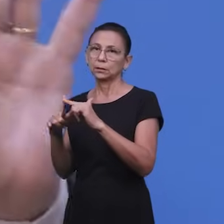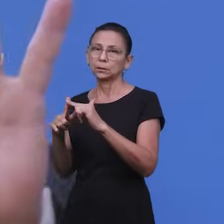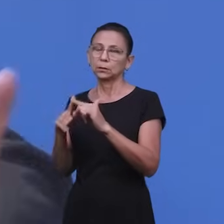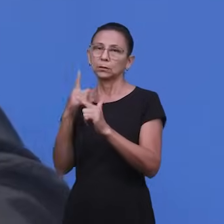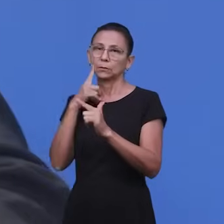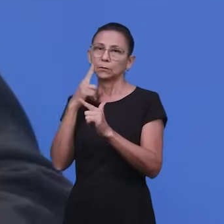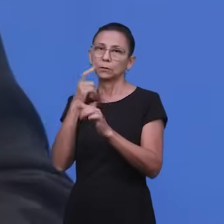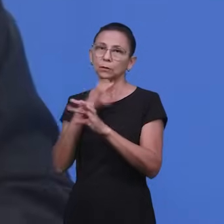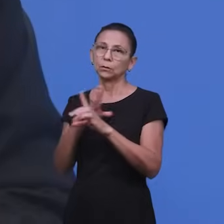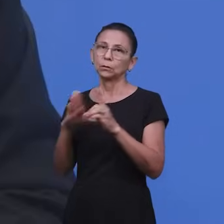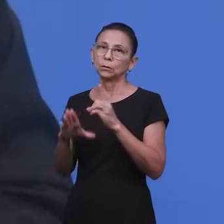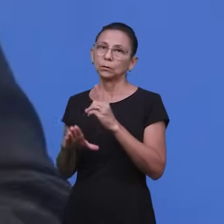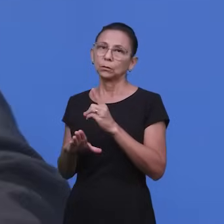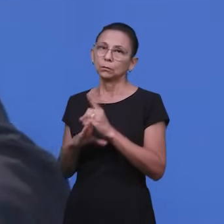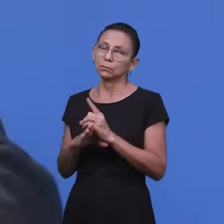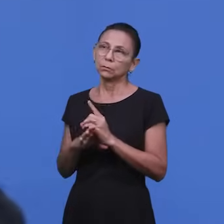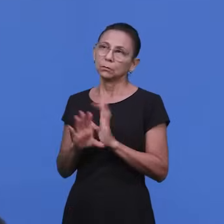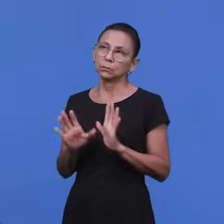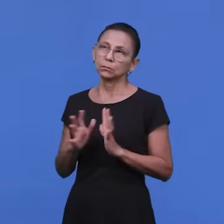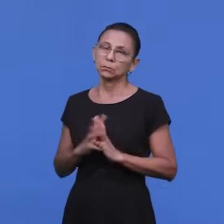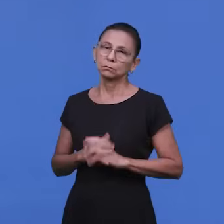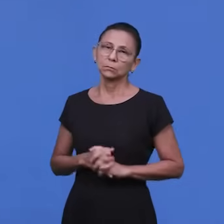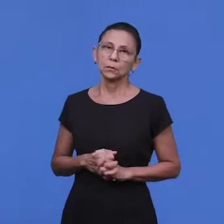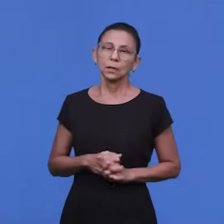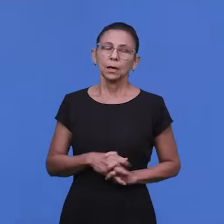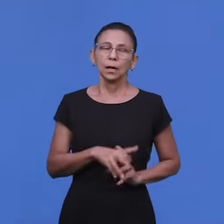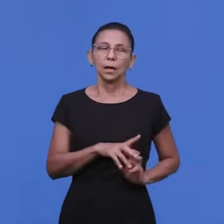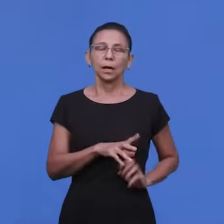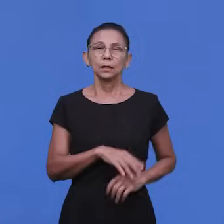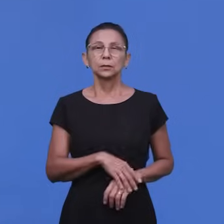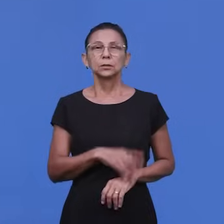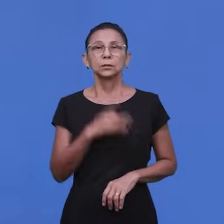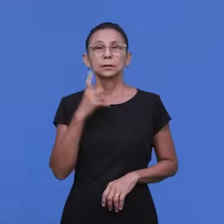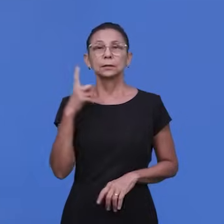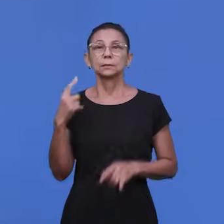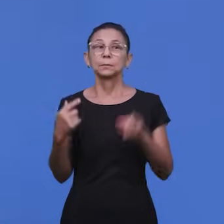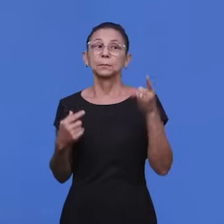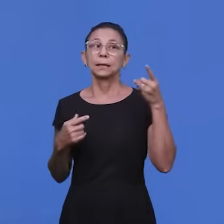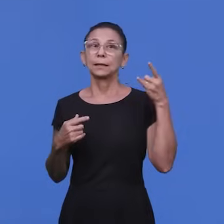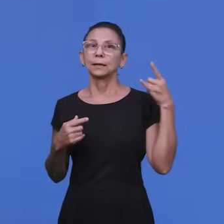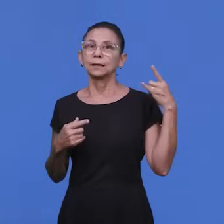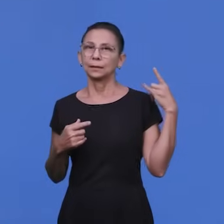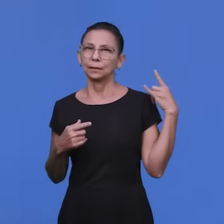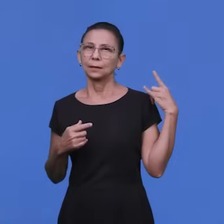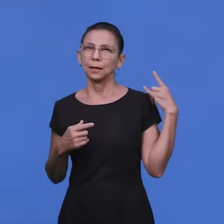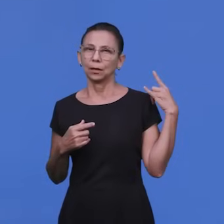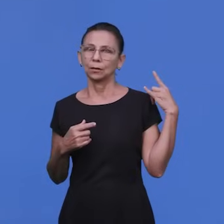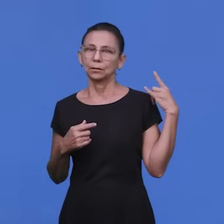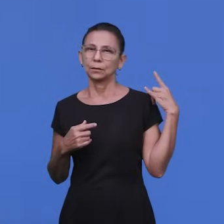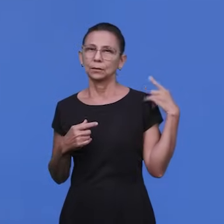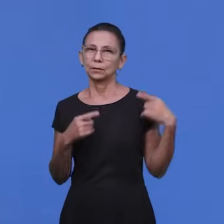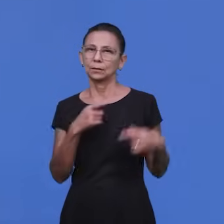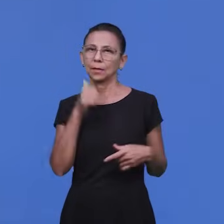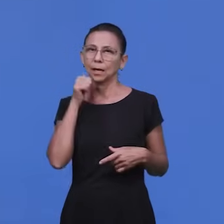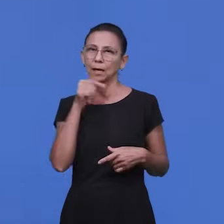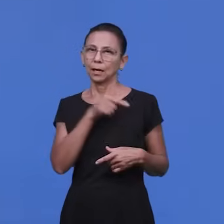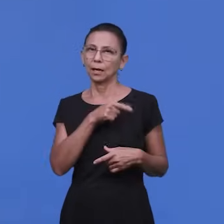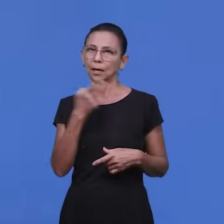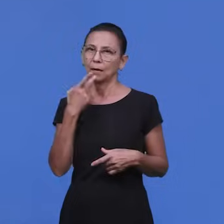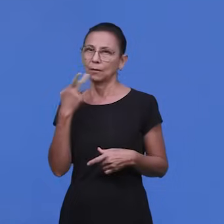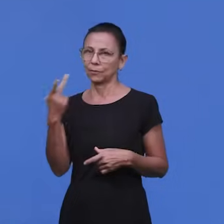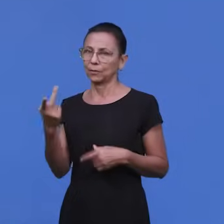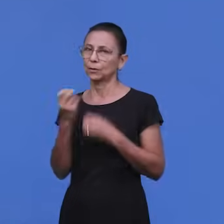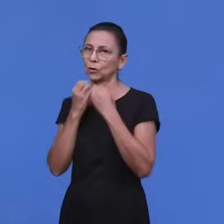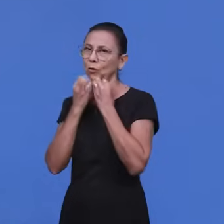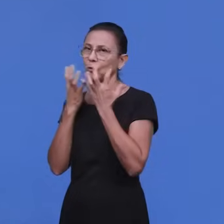interesse material, na verdade. Ela confessou. E foi. Aí ela chegou lá, o pregador estava pregando sobre as vestes. Tem